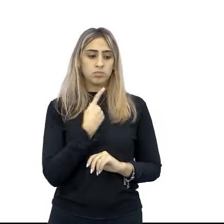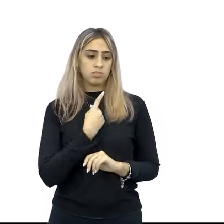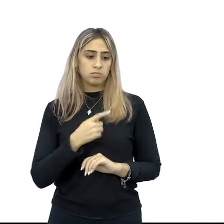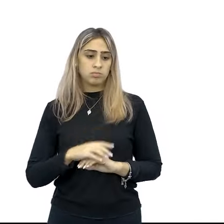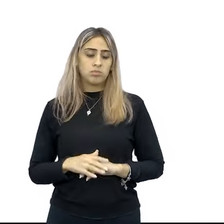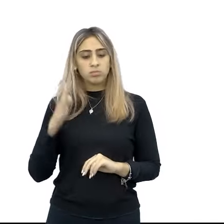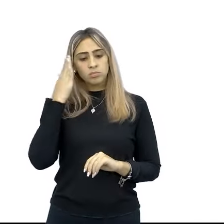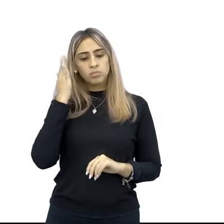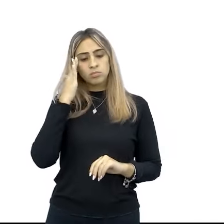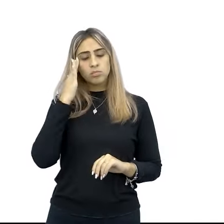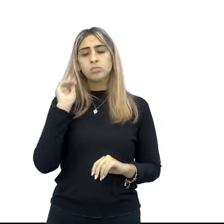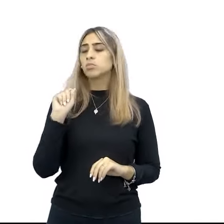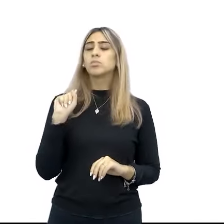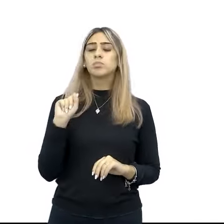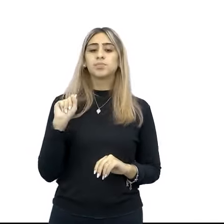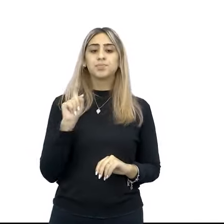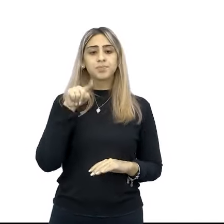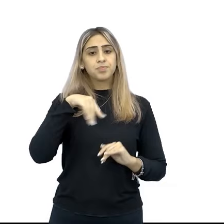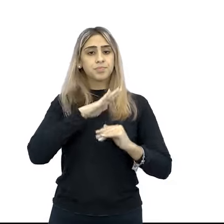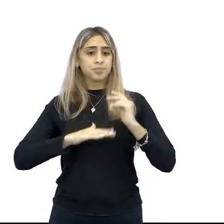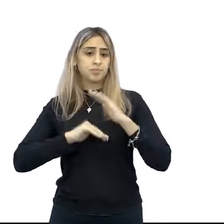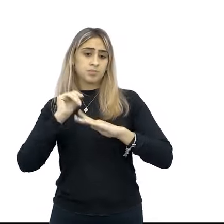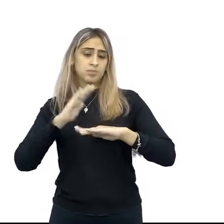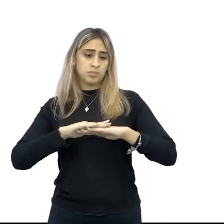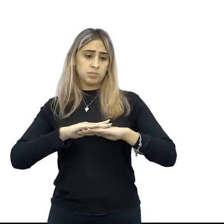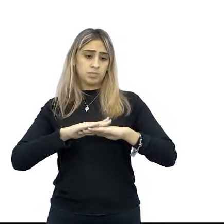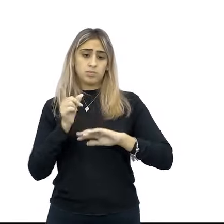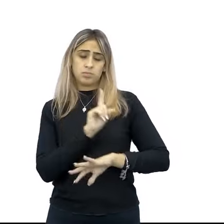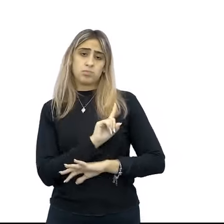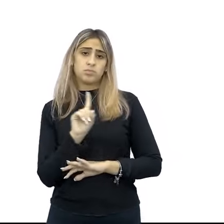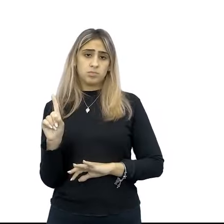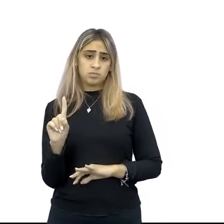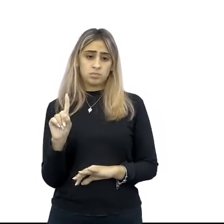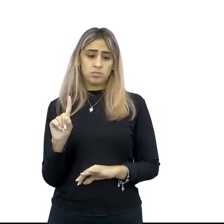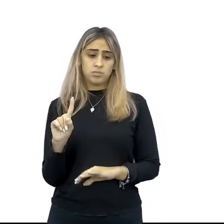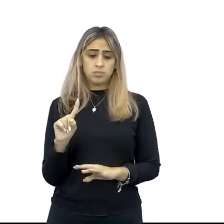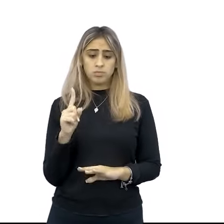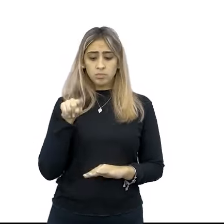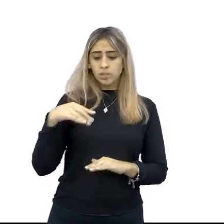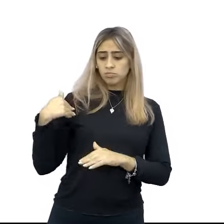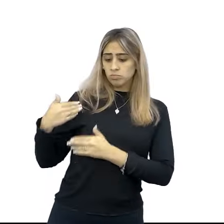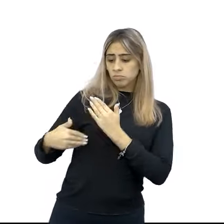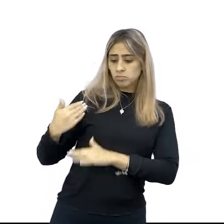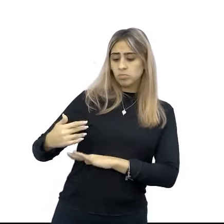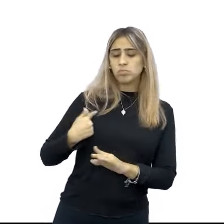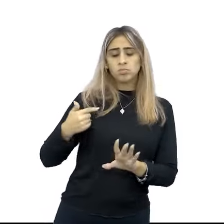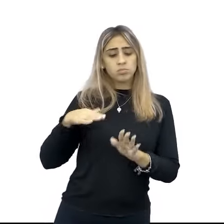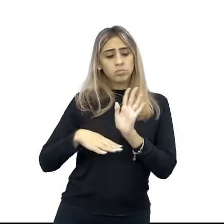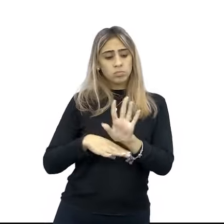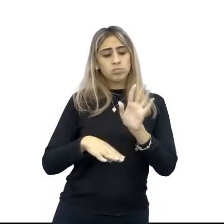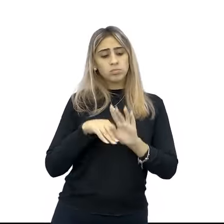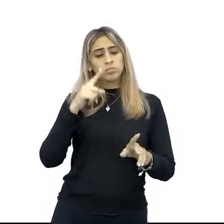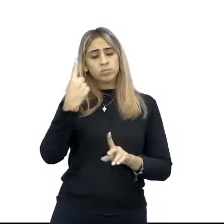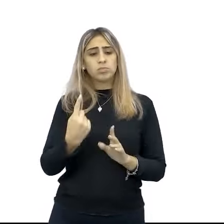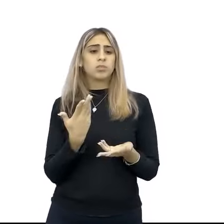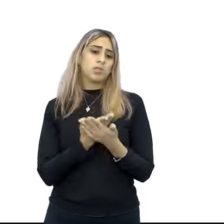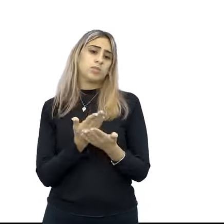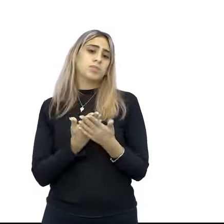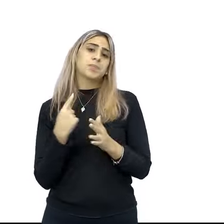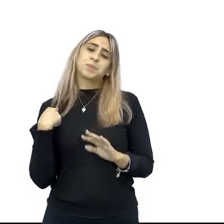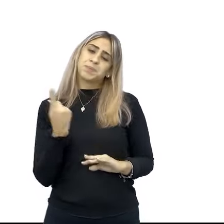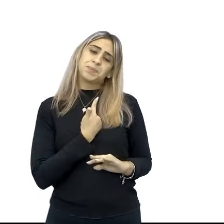nós saibamos que é uma habilidade que não será desenvolvida em apenas uma única aula.